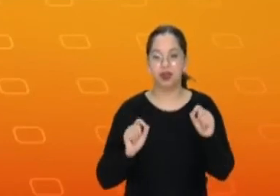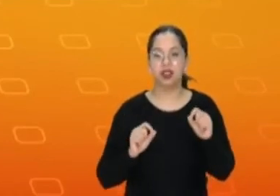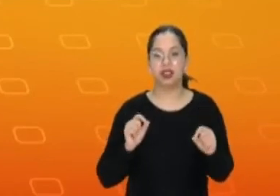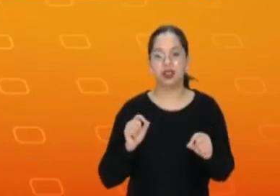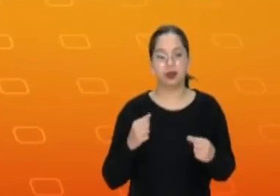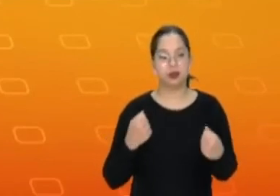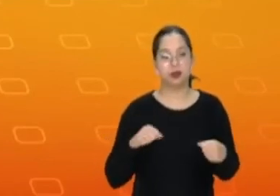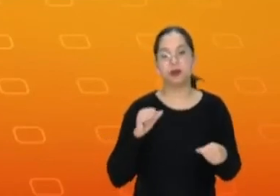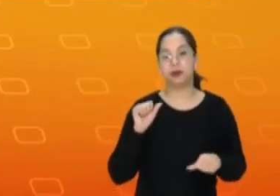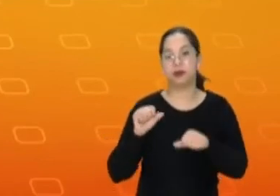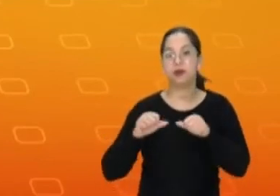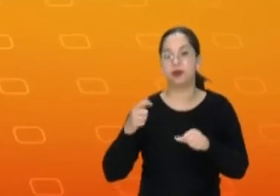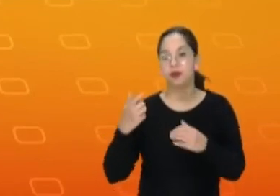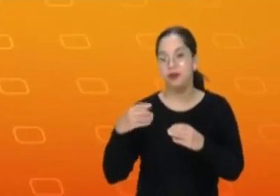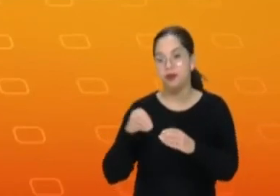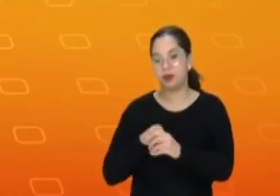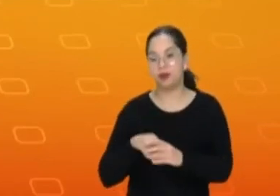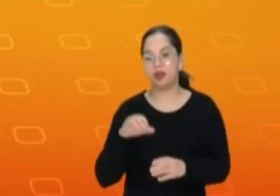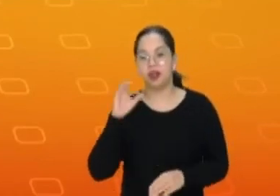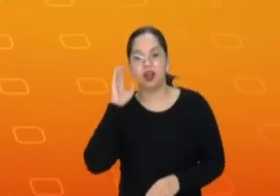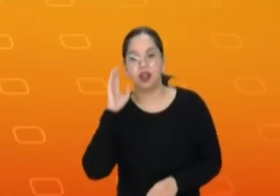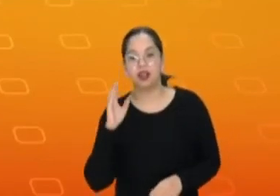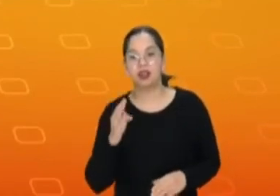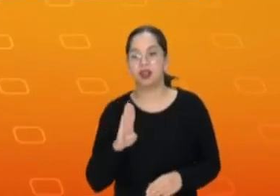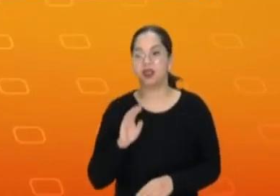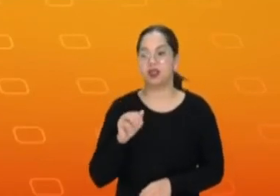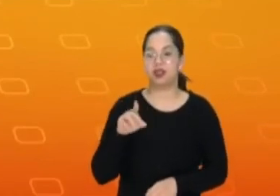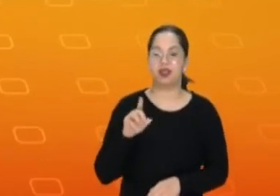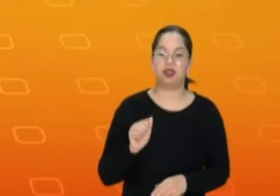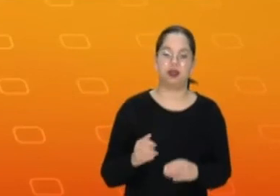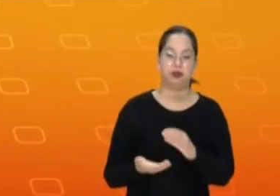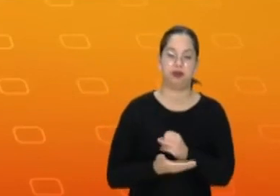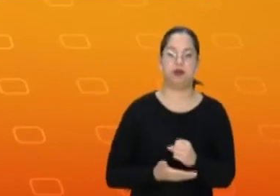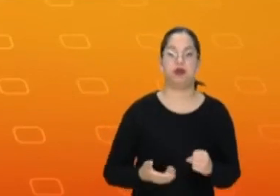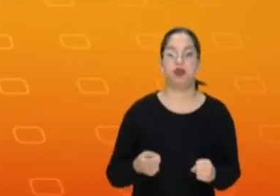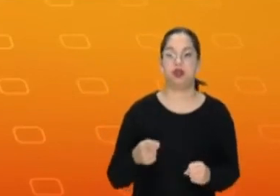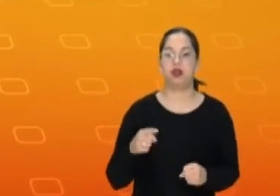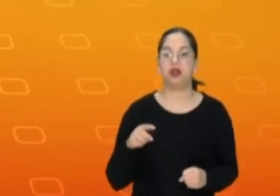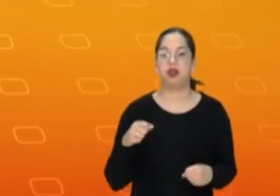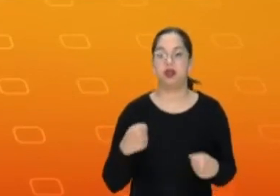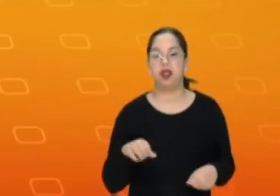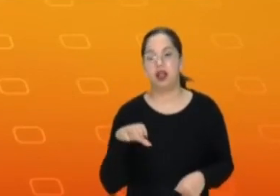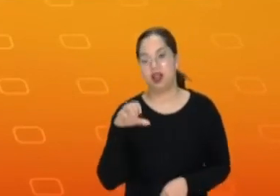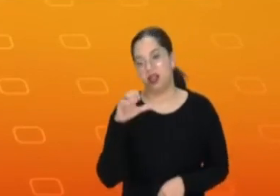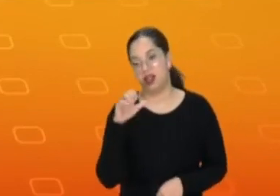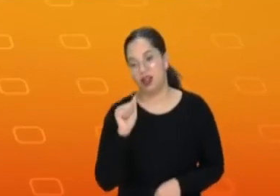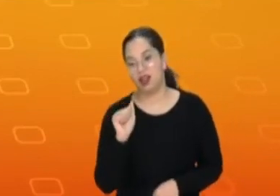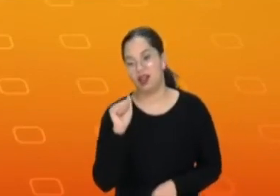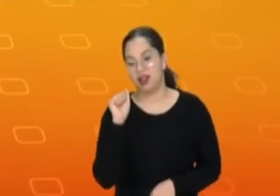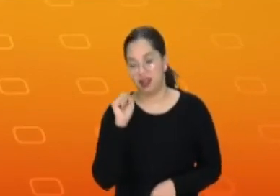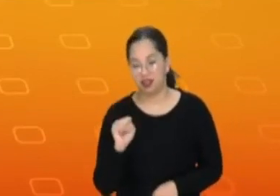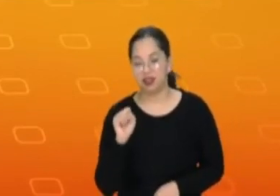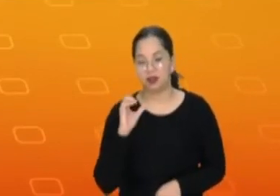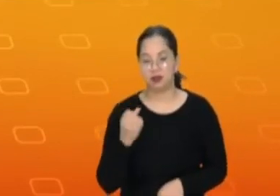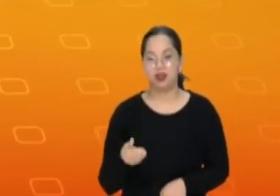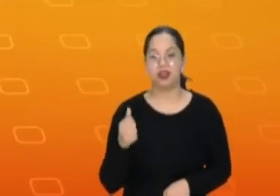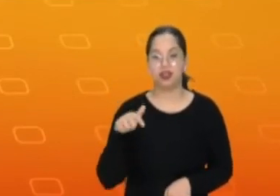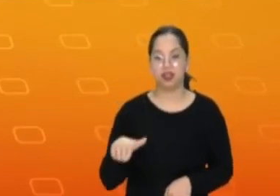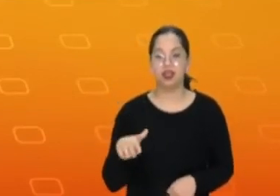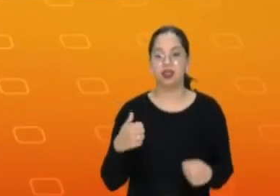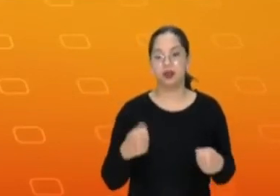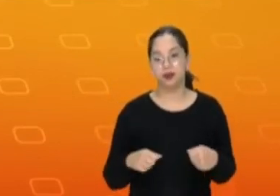dela, áudio, banda base, virou Dante, a ES67 virou MAD. Quando você vai para o